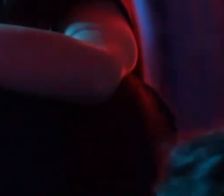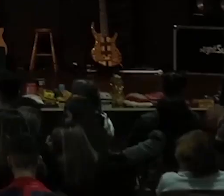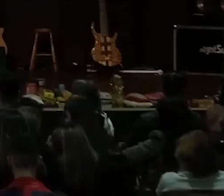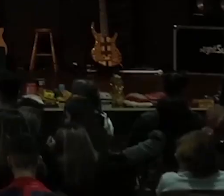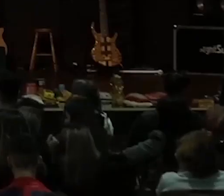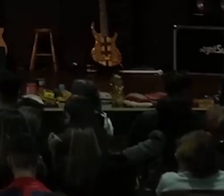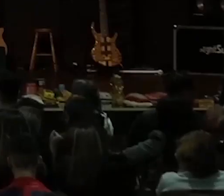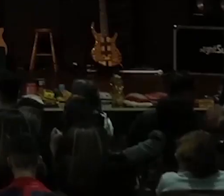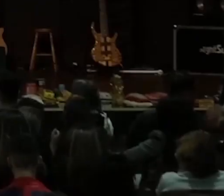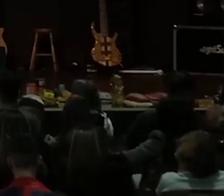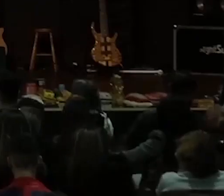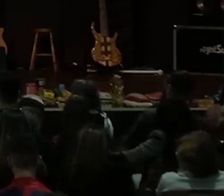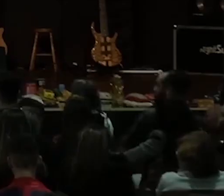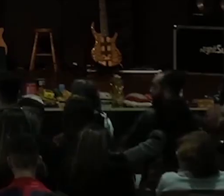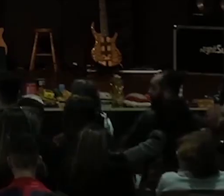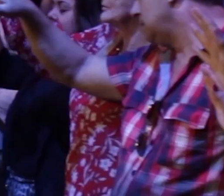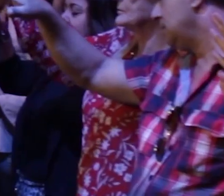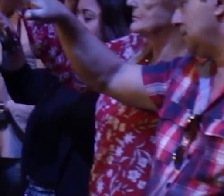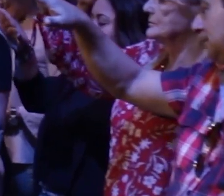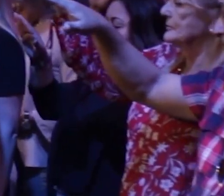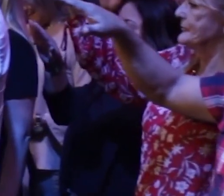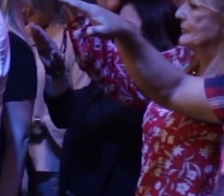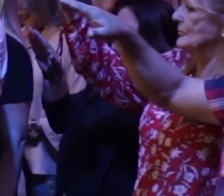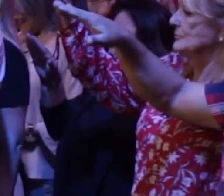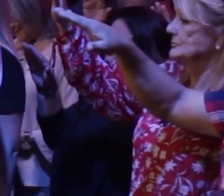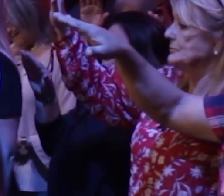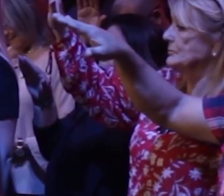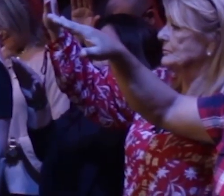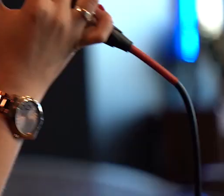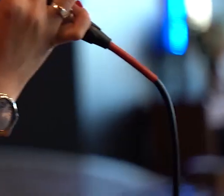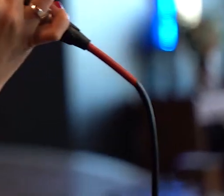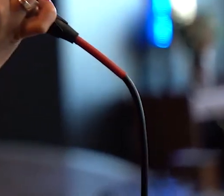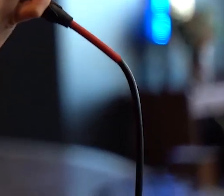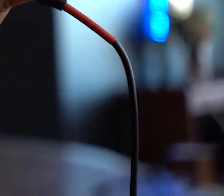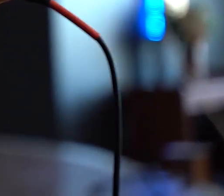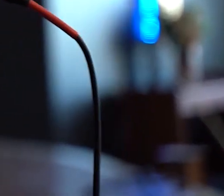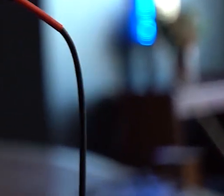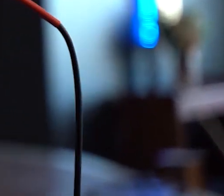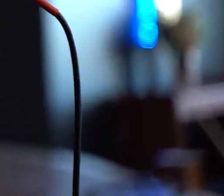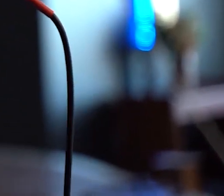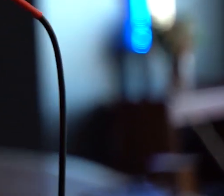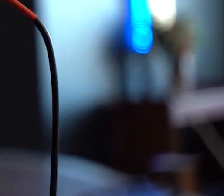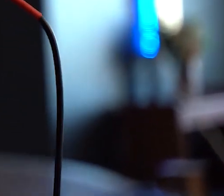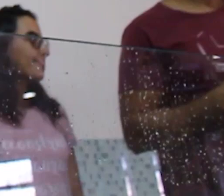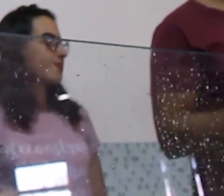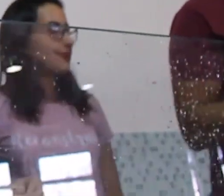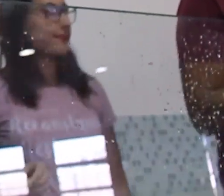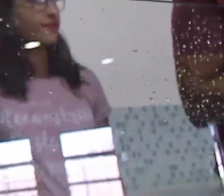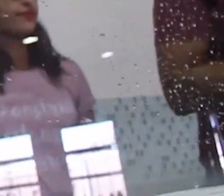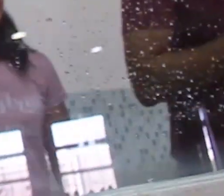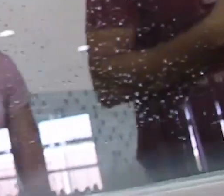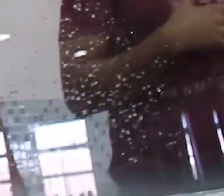restauração com transparência e acolhem com graça e amor. Somos uma família onde é proibida a entrada de